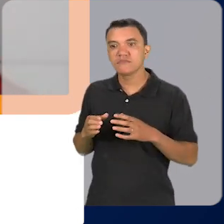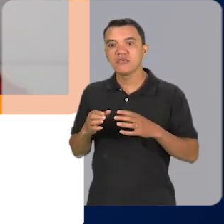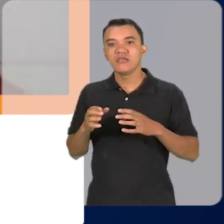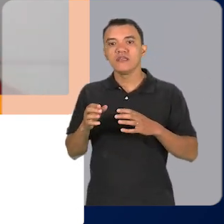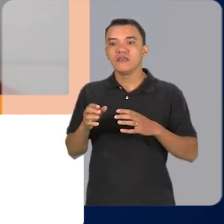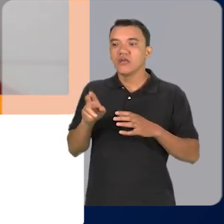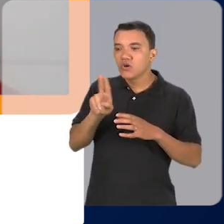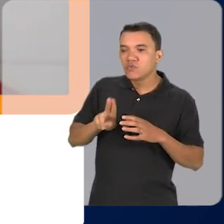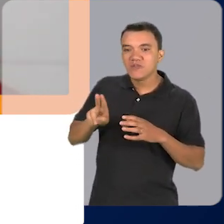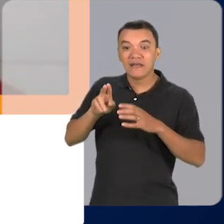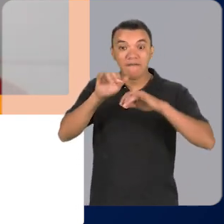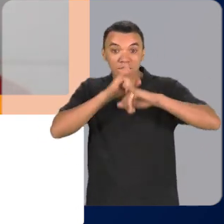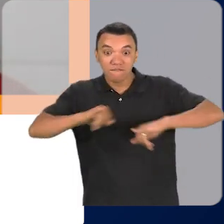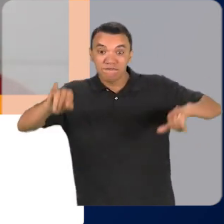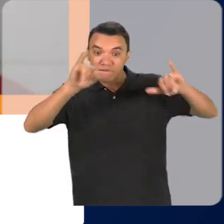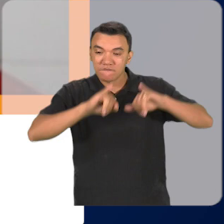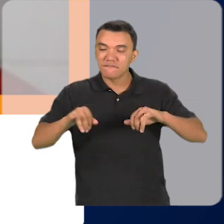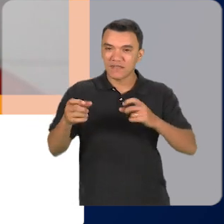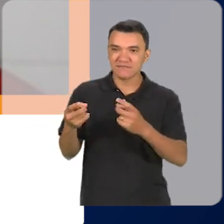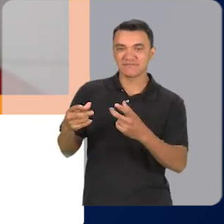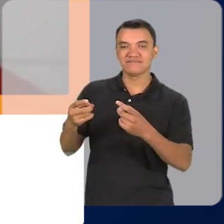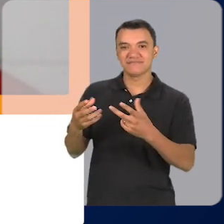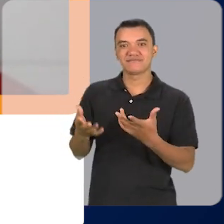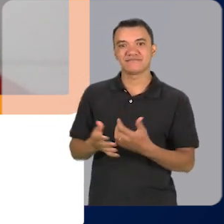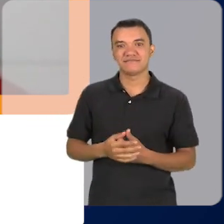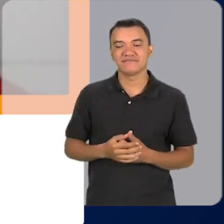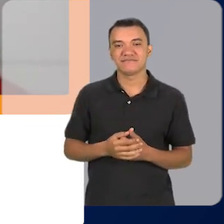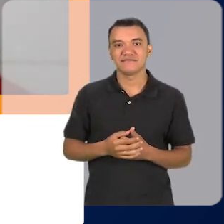para persuadir. E usar